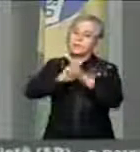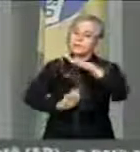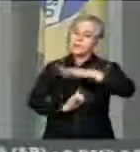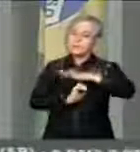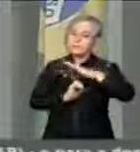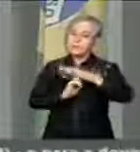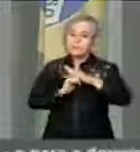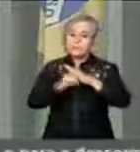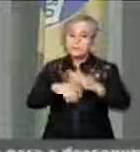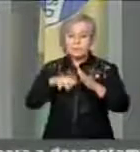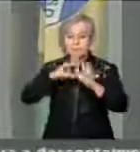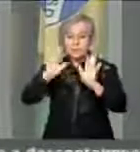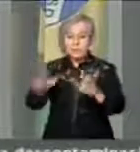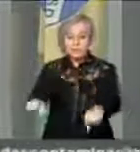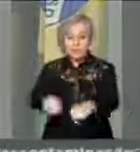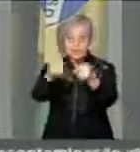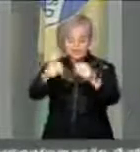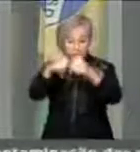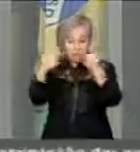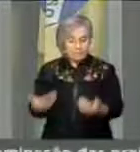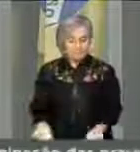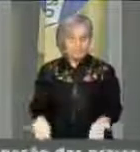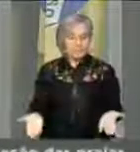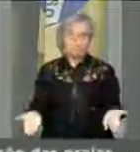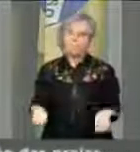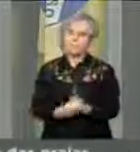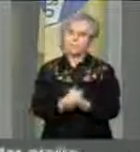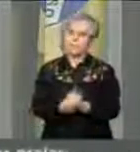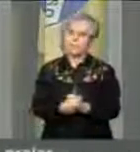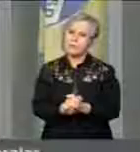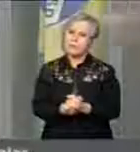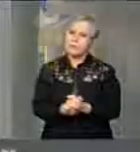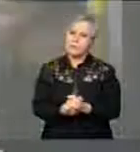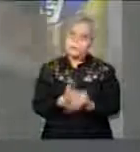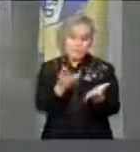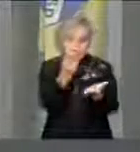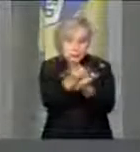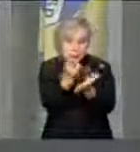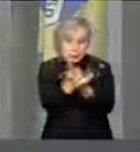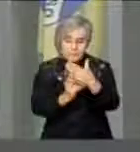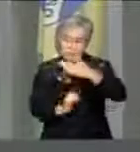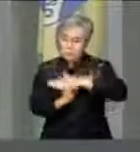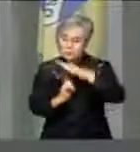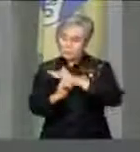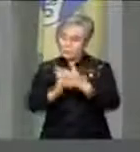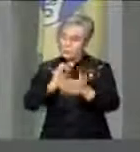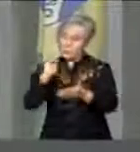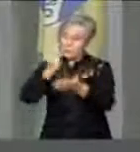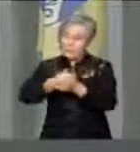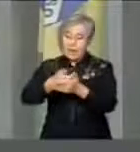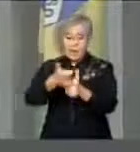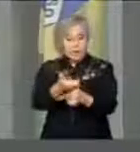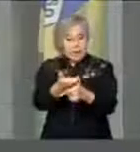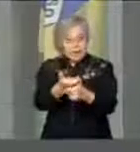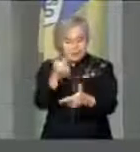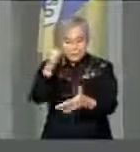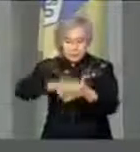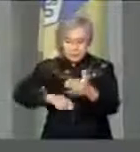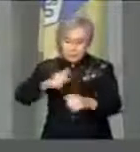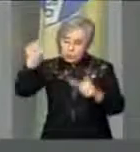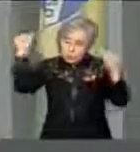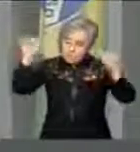estão falindo. Estão quebrando. Estas mesmas empresas que pagam a maior carga